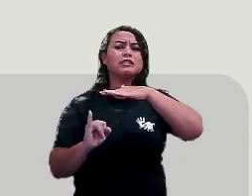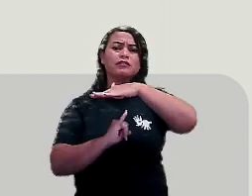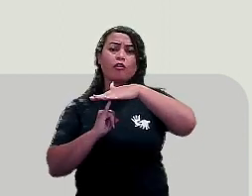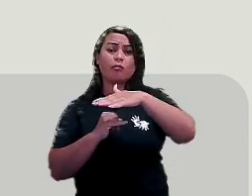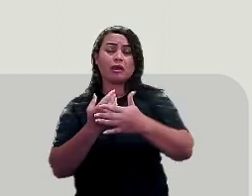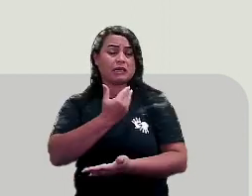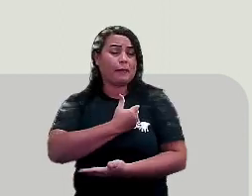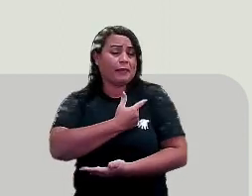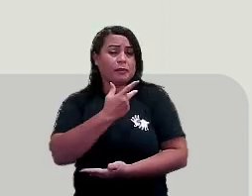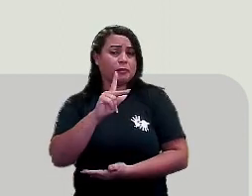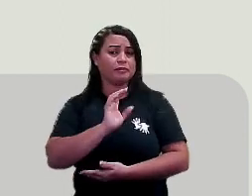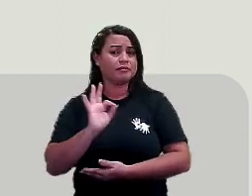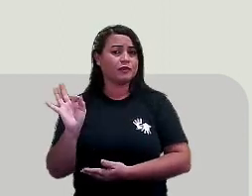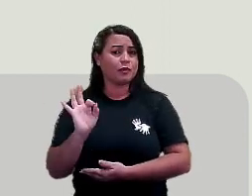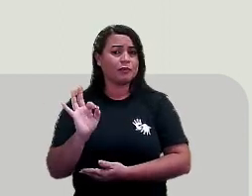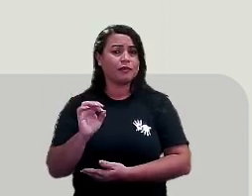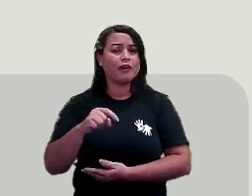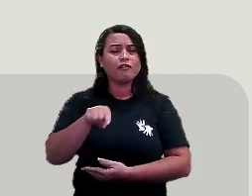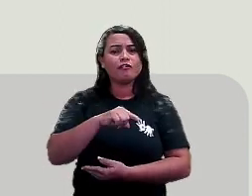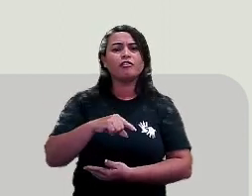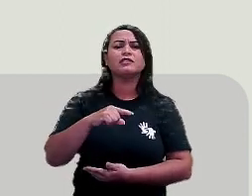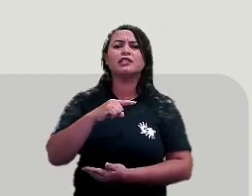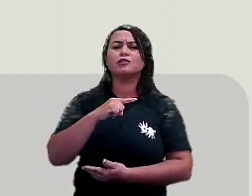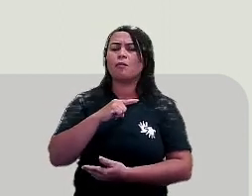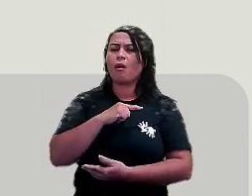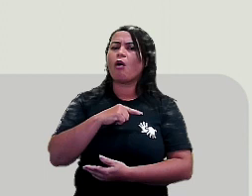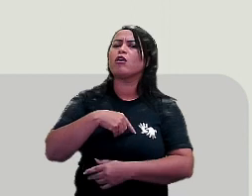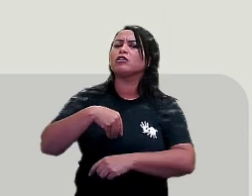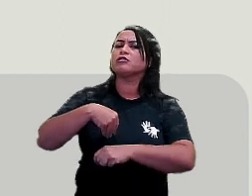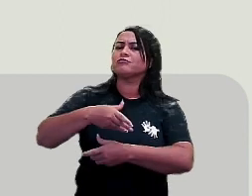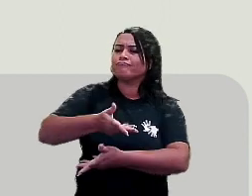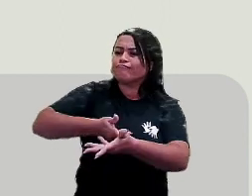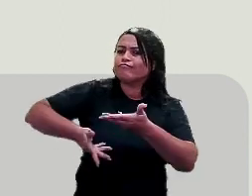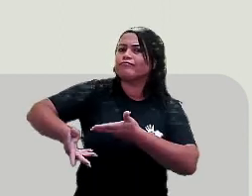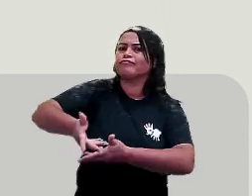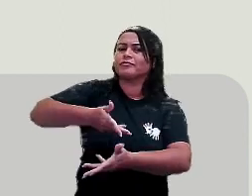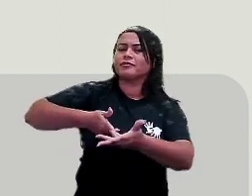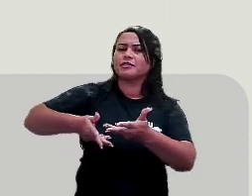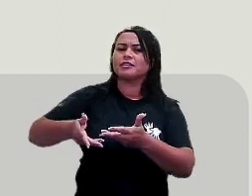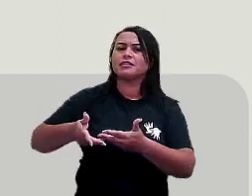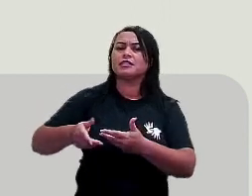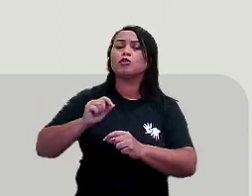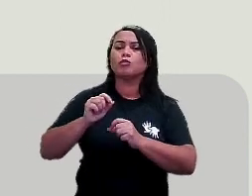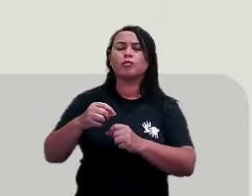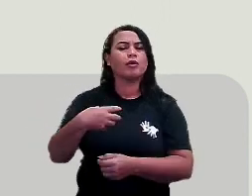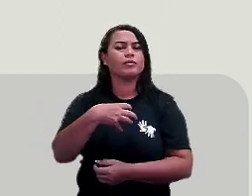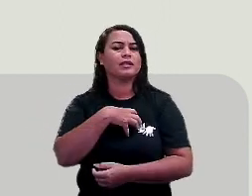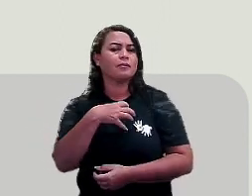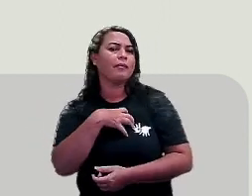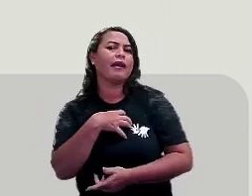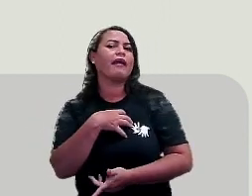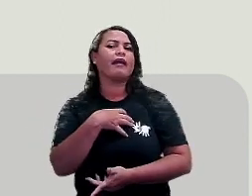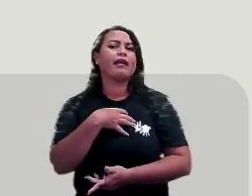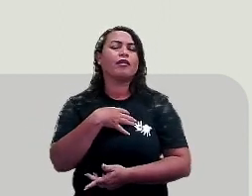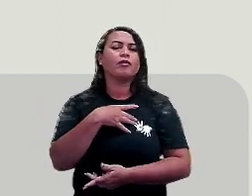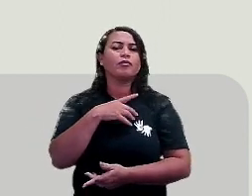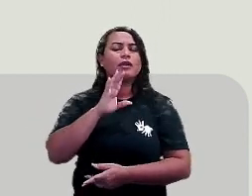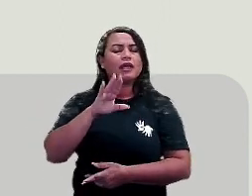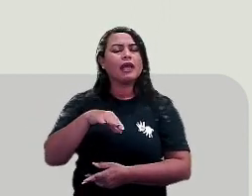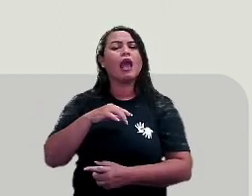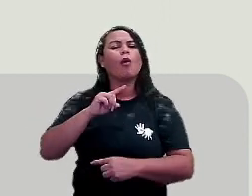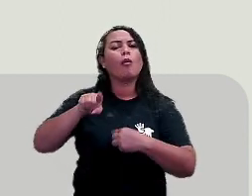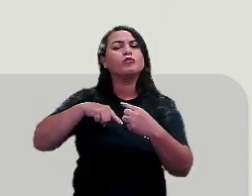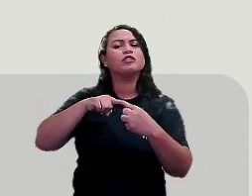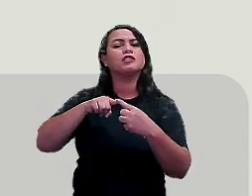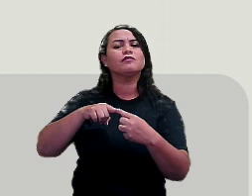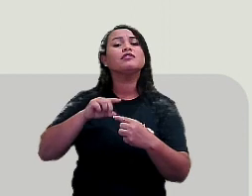Seus amigos. Vocês compartilham algo comum, que é o quê? O sentimento, que é o objetivo de se divertir